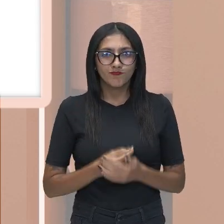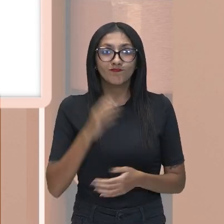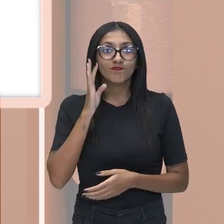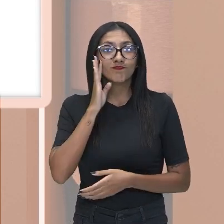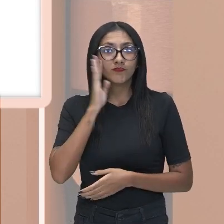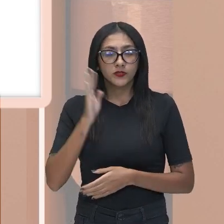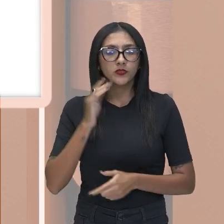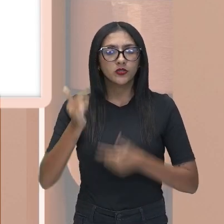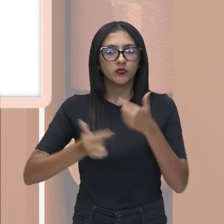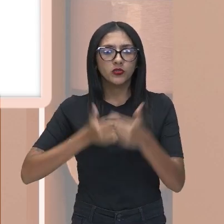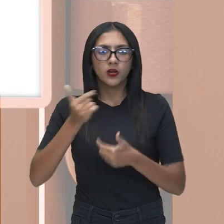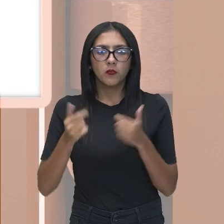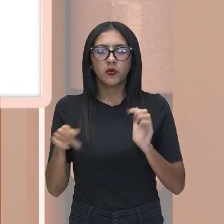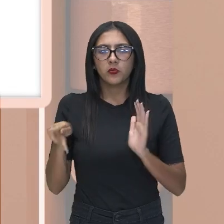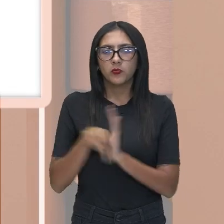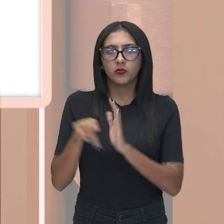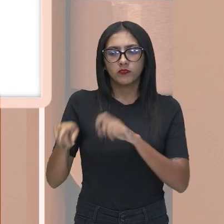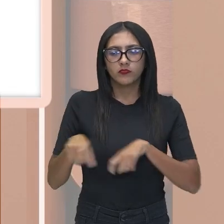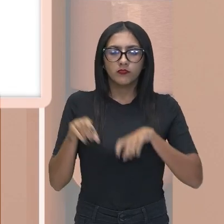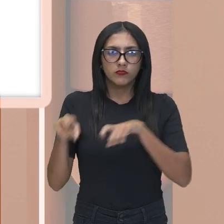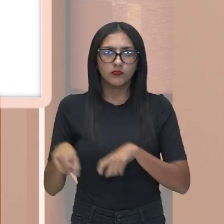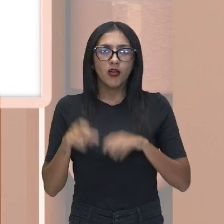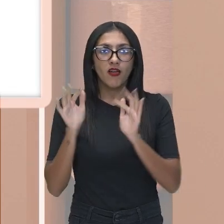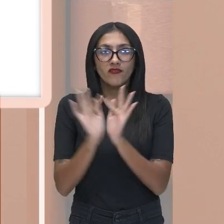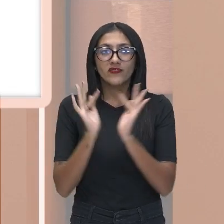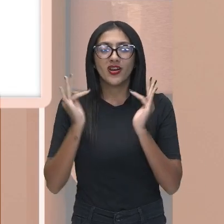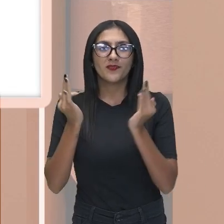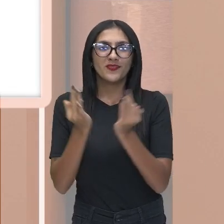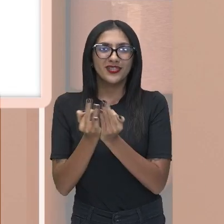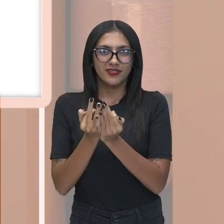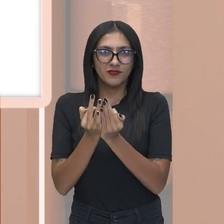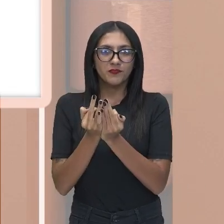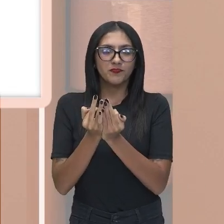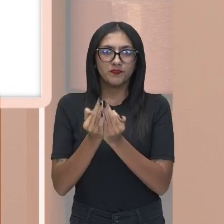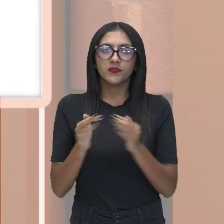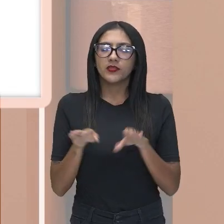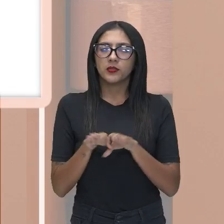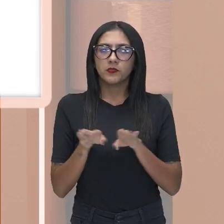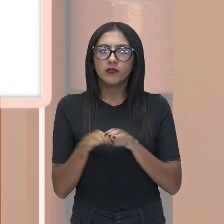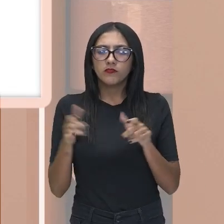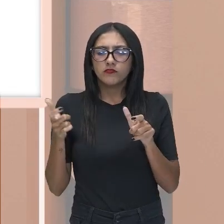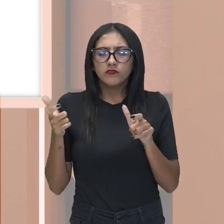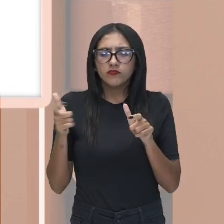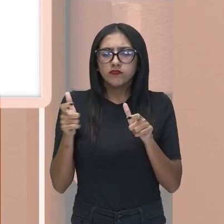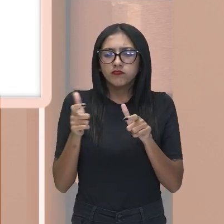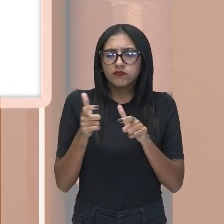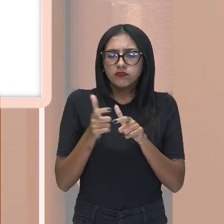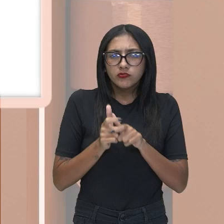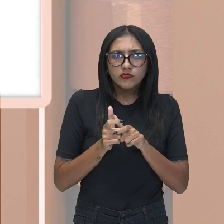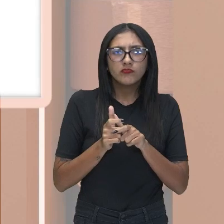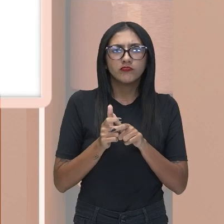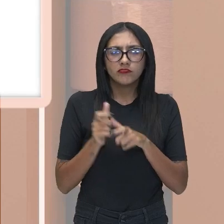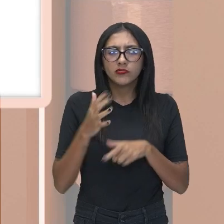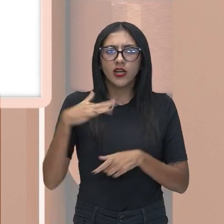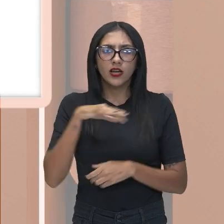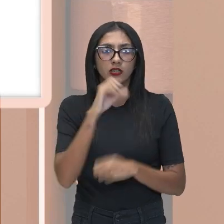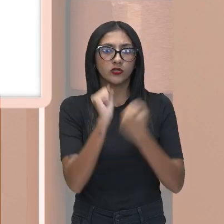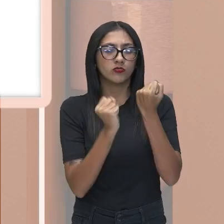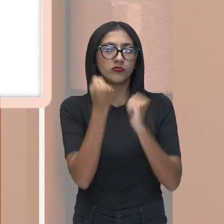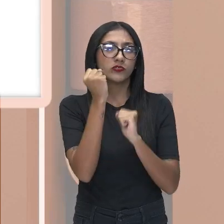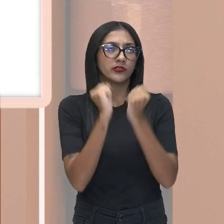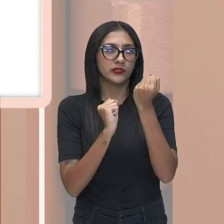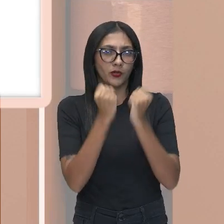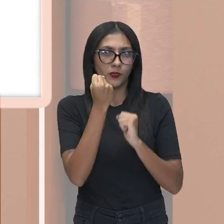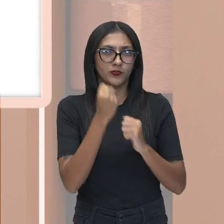da agricultura familiar nessa região e também a menor concentração industrial. Certo?